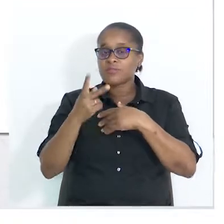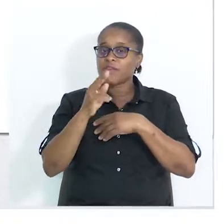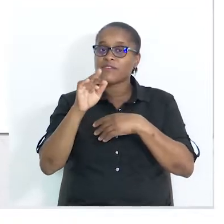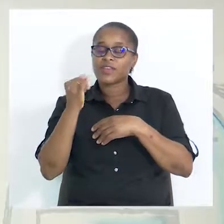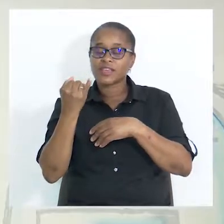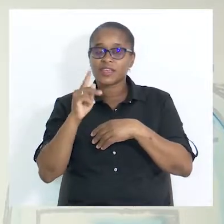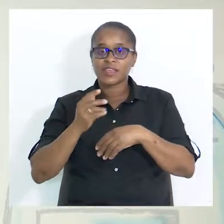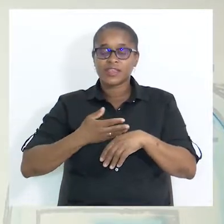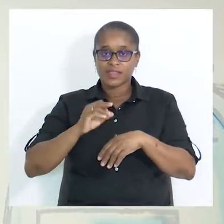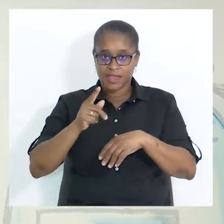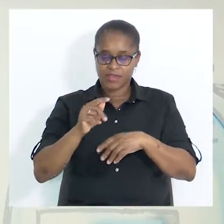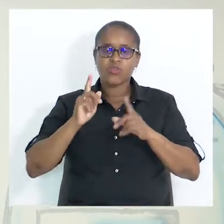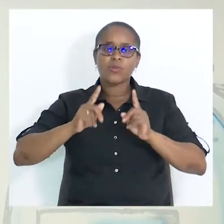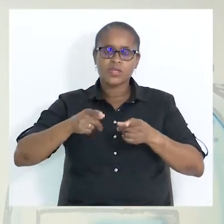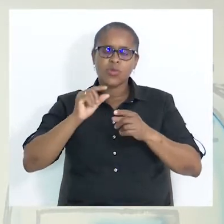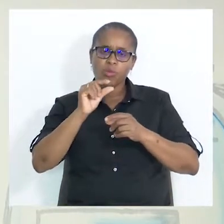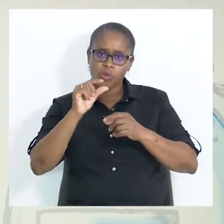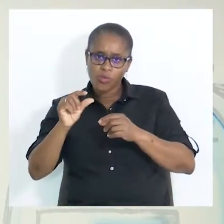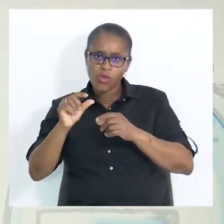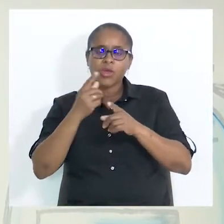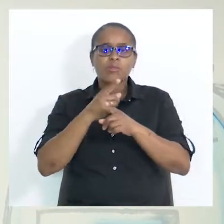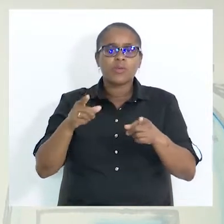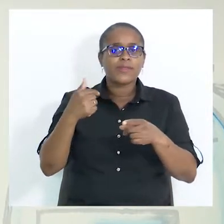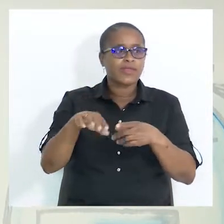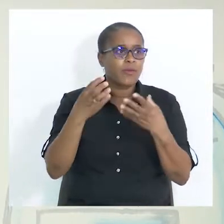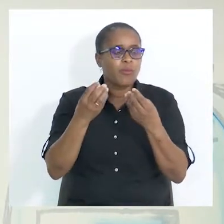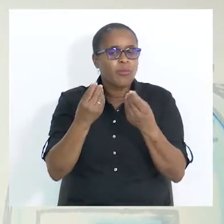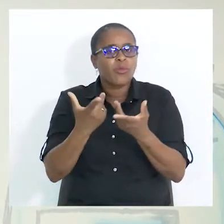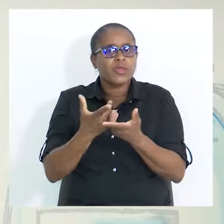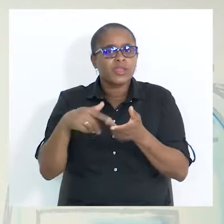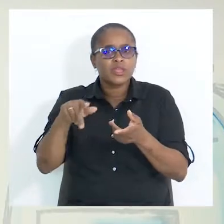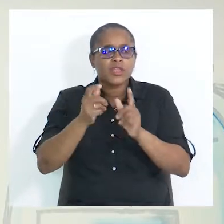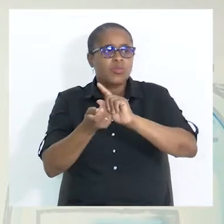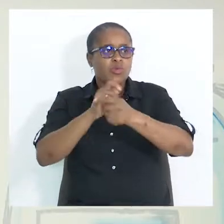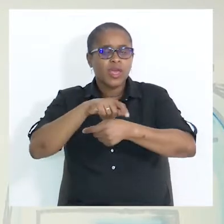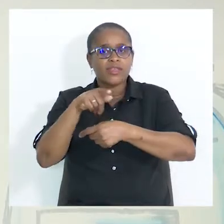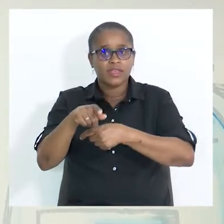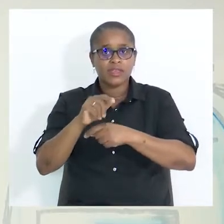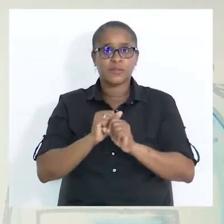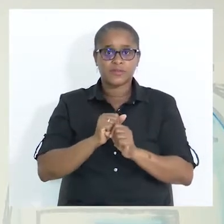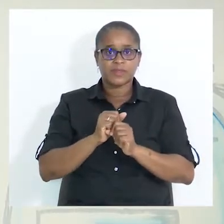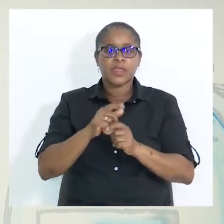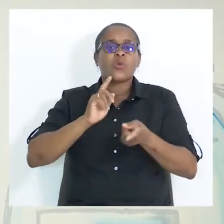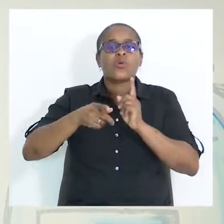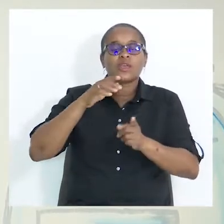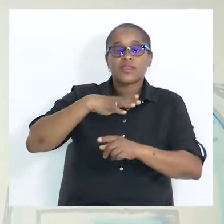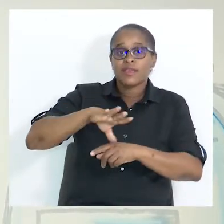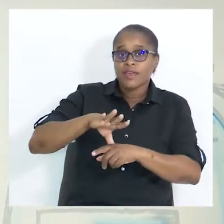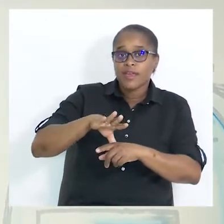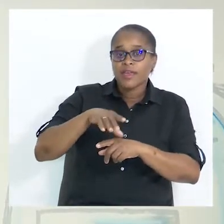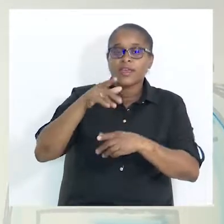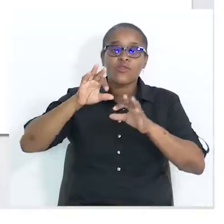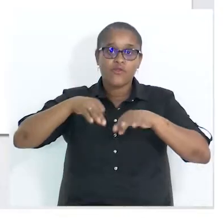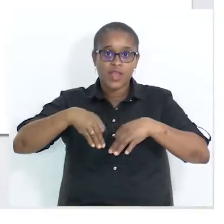do português. Vamos começar aos poucos, porque há muita linha de modificação aí. E o que é que se quer que